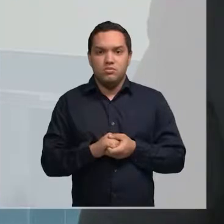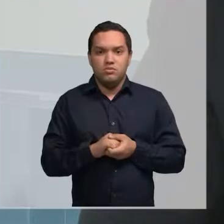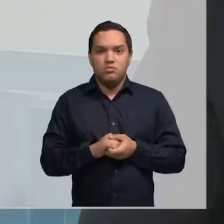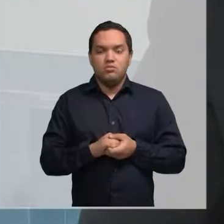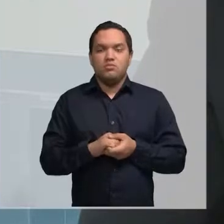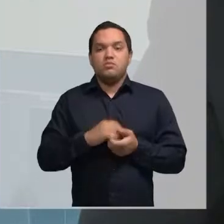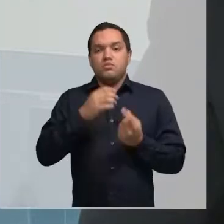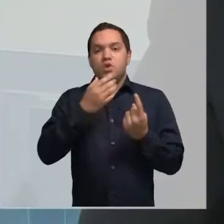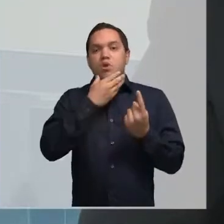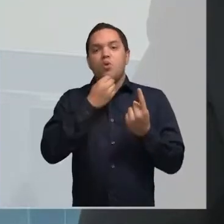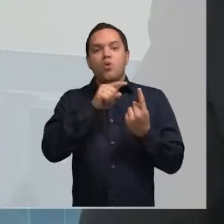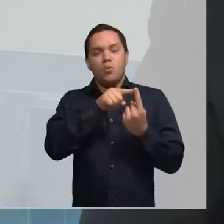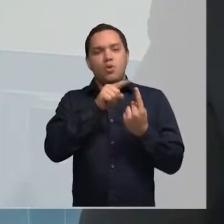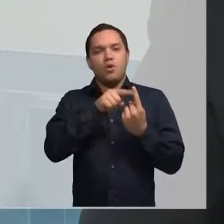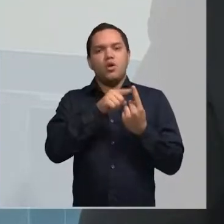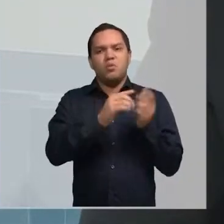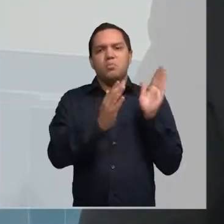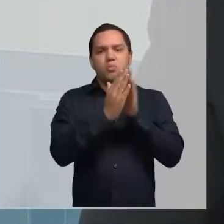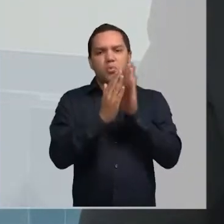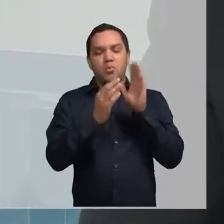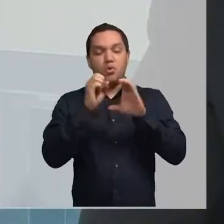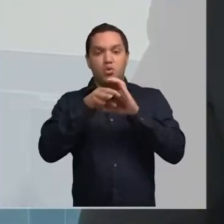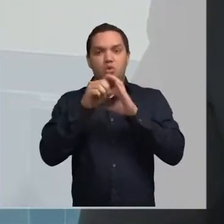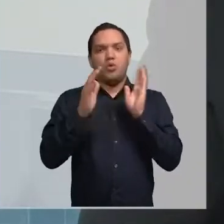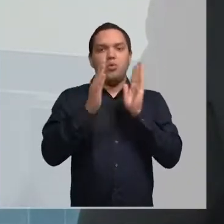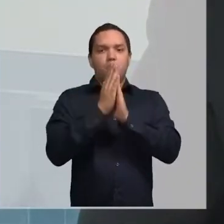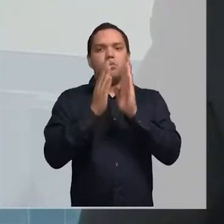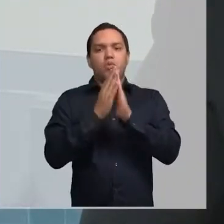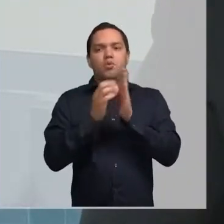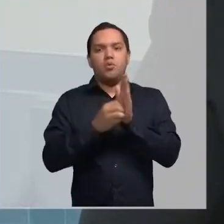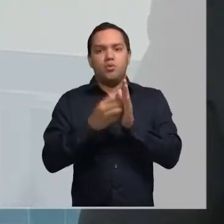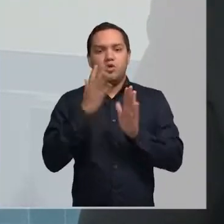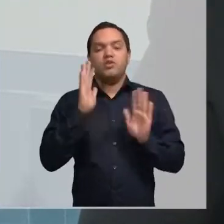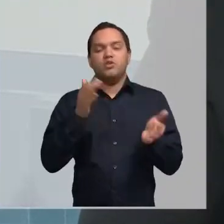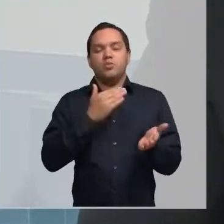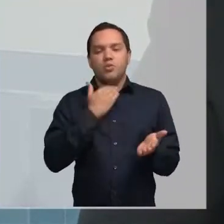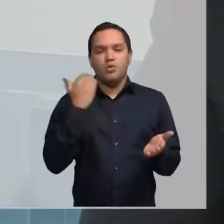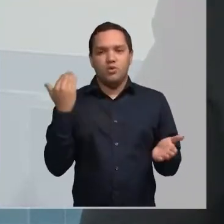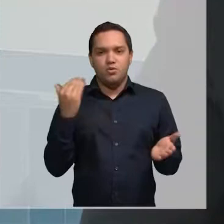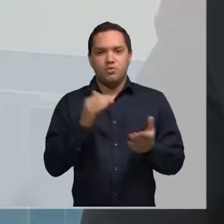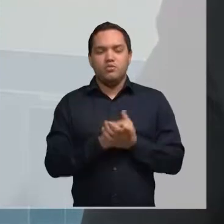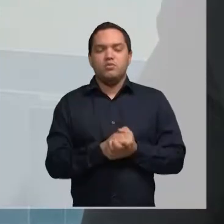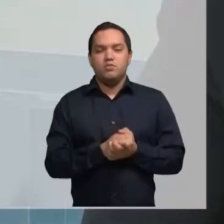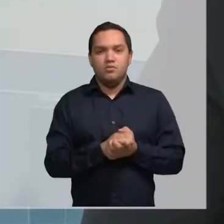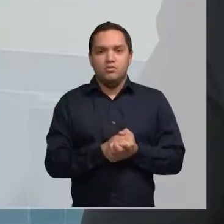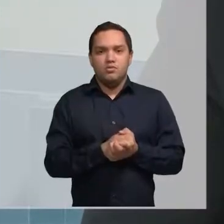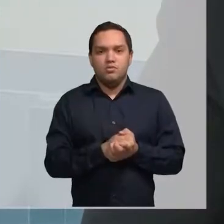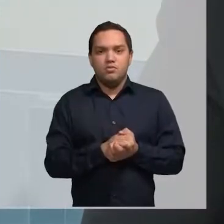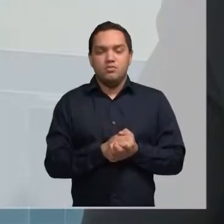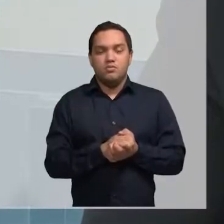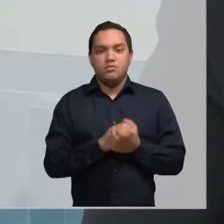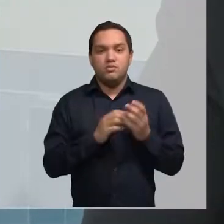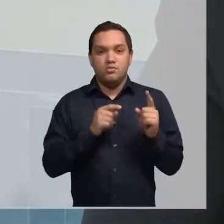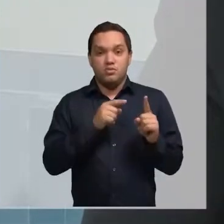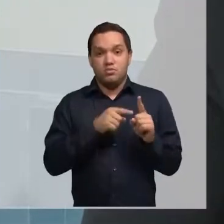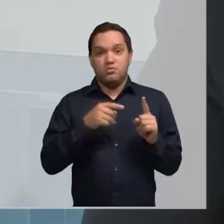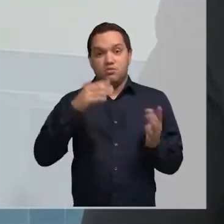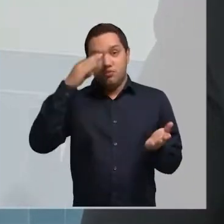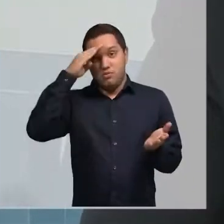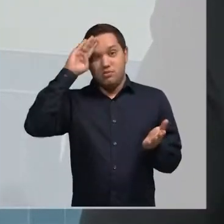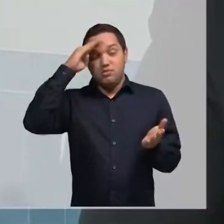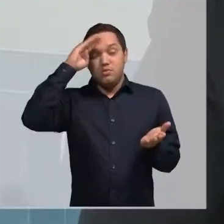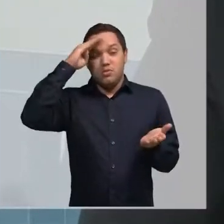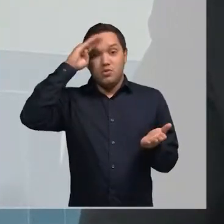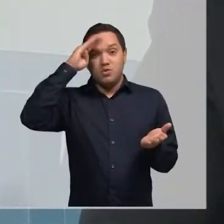Globo. Várias vezes. Leonel de Moura Brizola. Já morreu. O Bolsonaro fez uma coisa